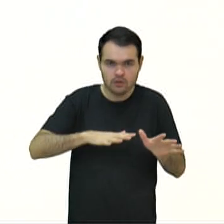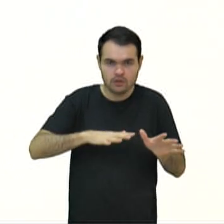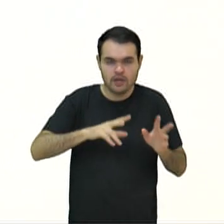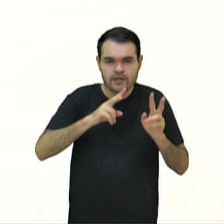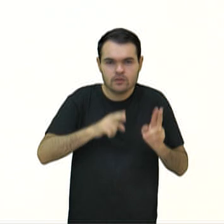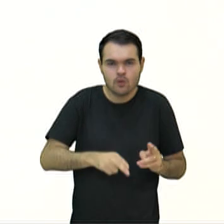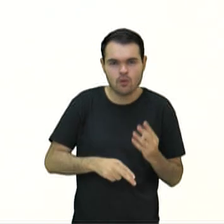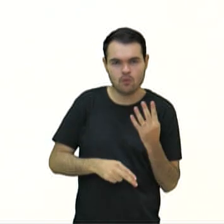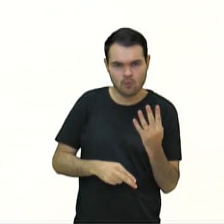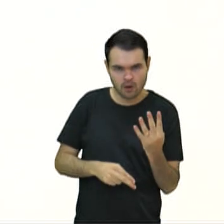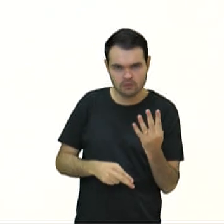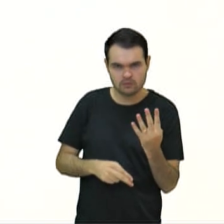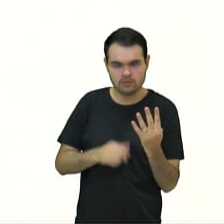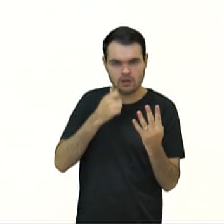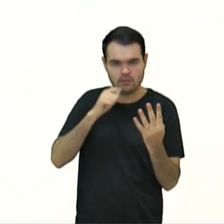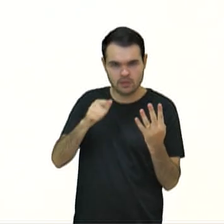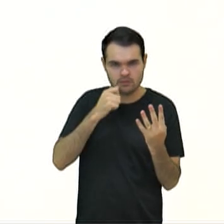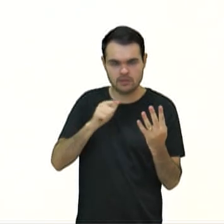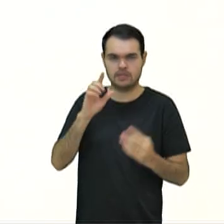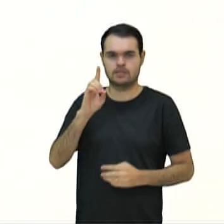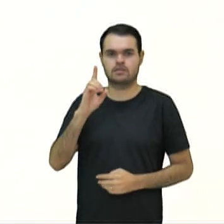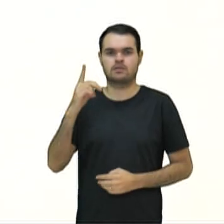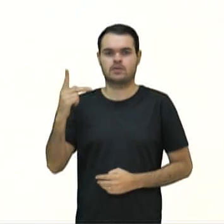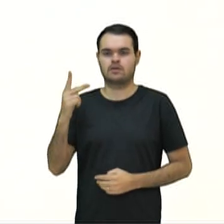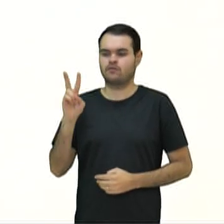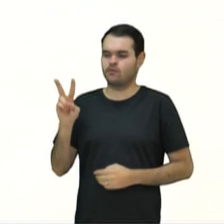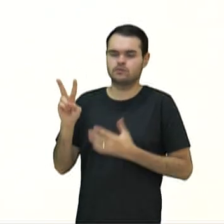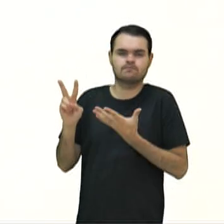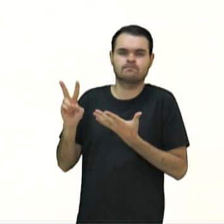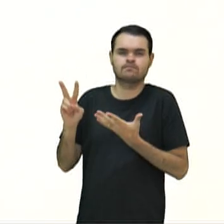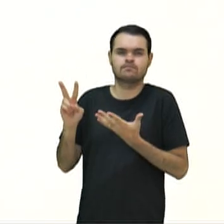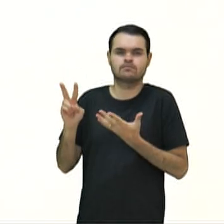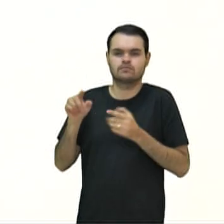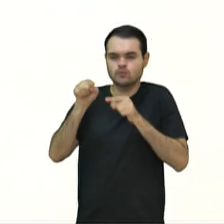amperes, a DDP em volts nos seus terminais será